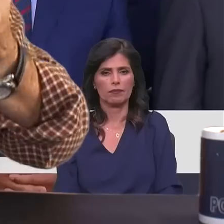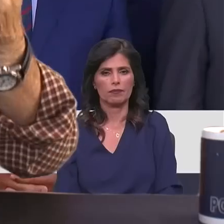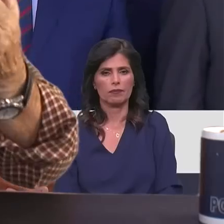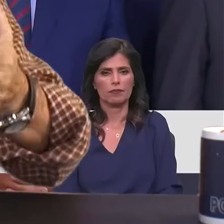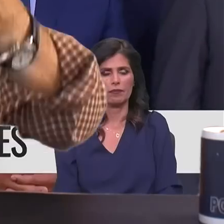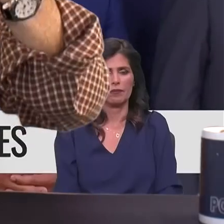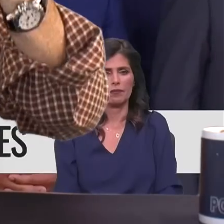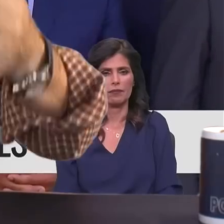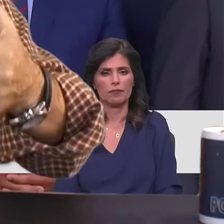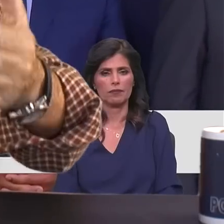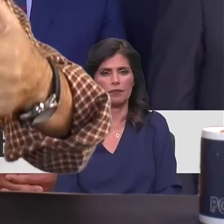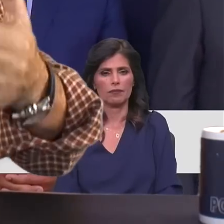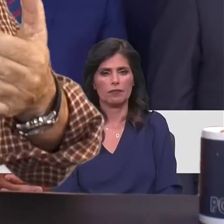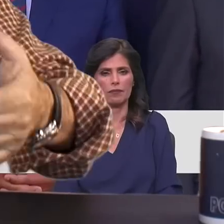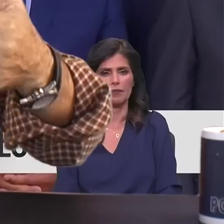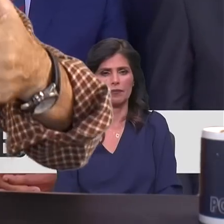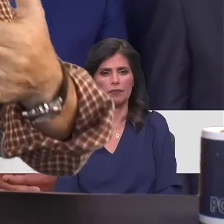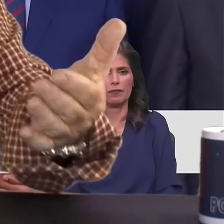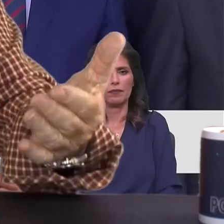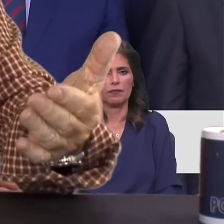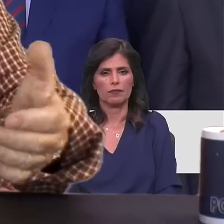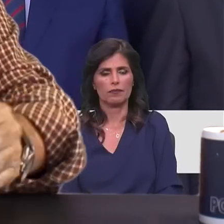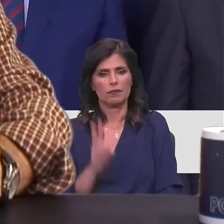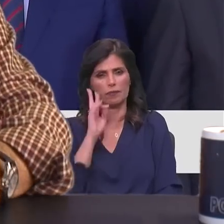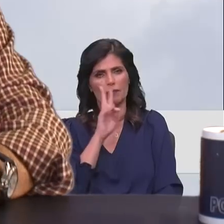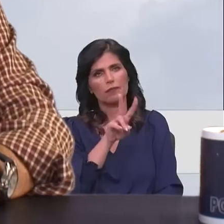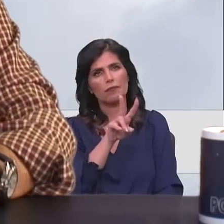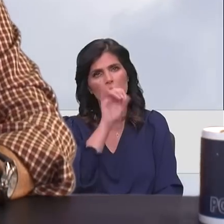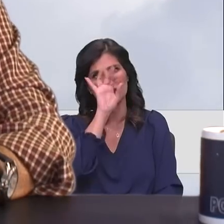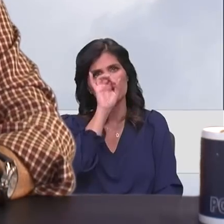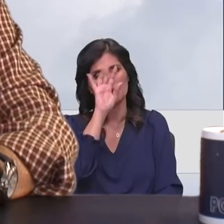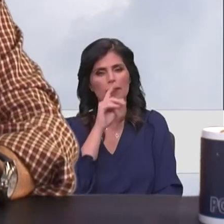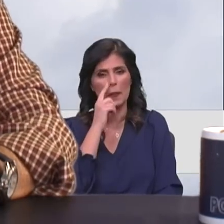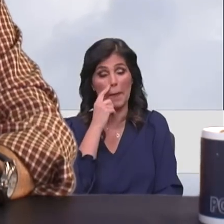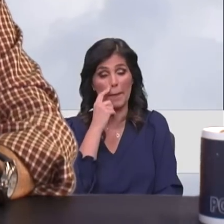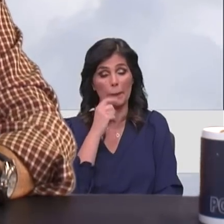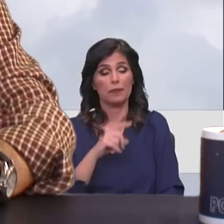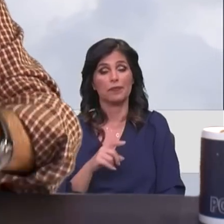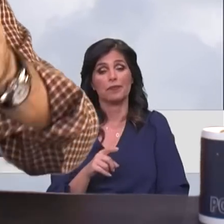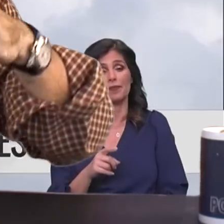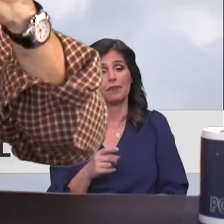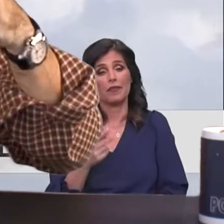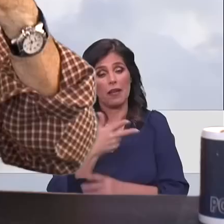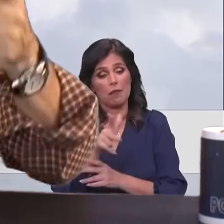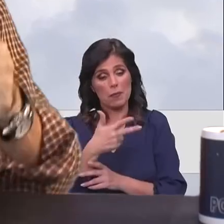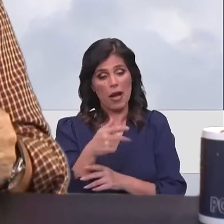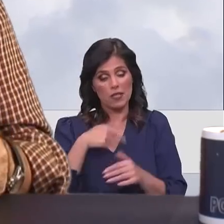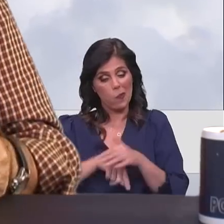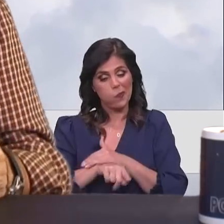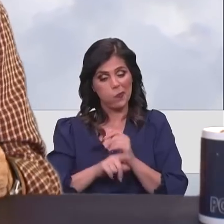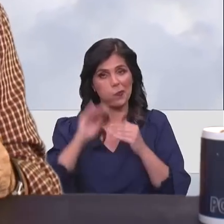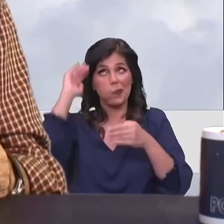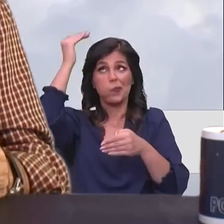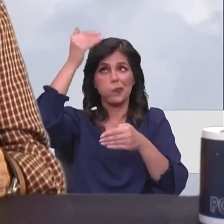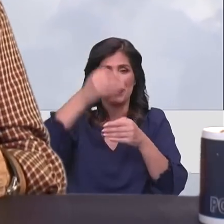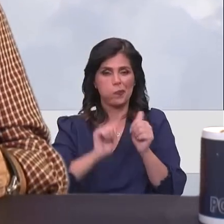o que a fazer é os professores poderão fazer é voltar contra mas querem acreditar que metade ou até se calhar mais do que